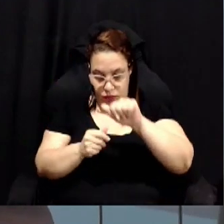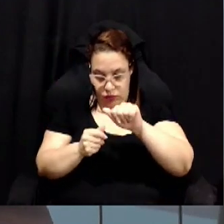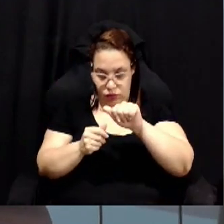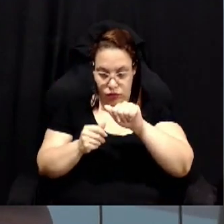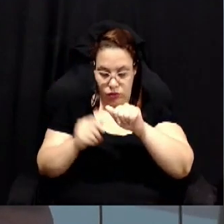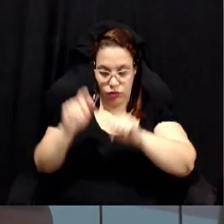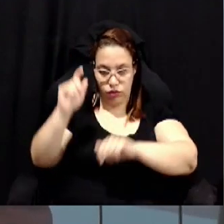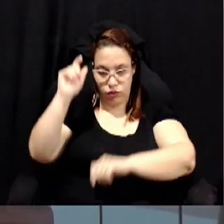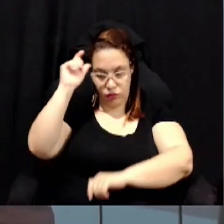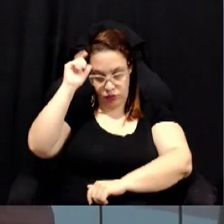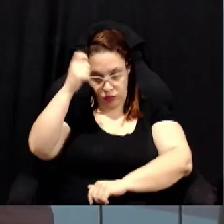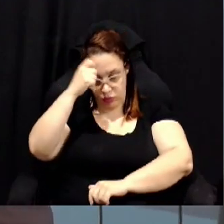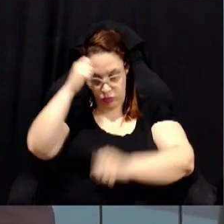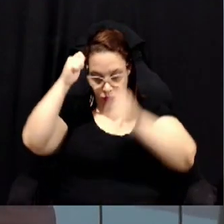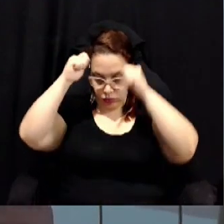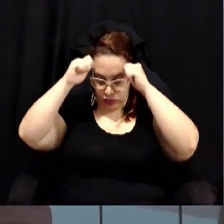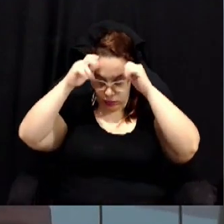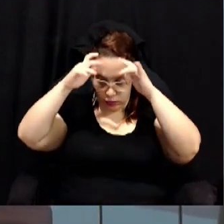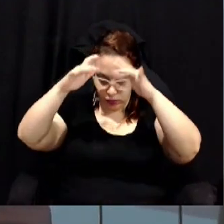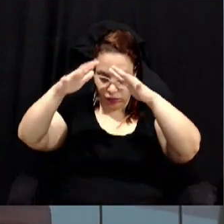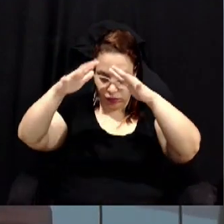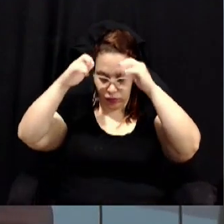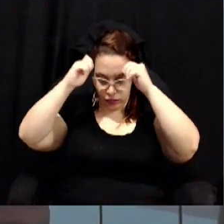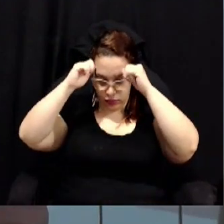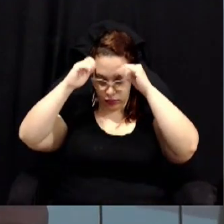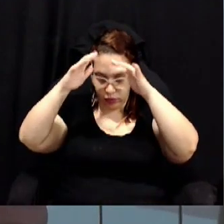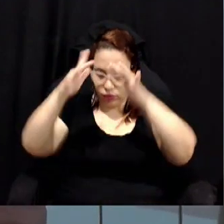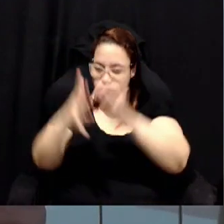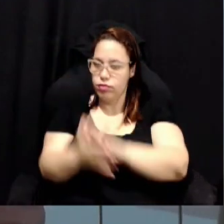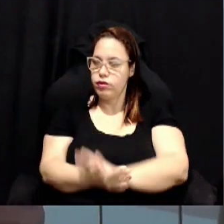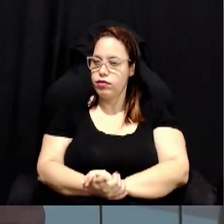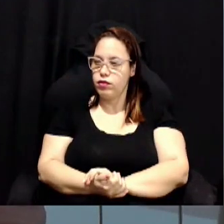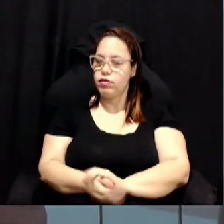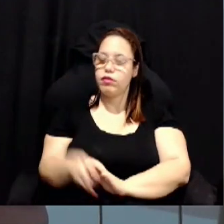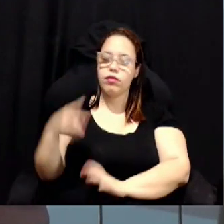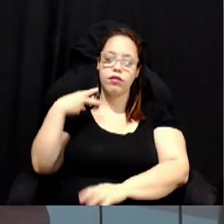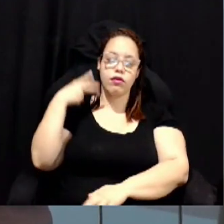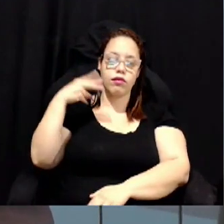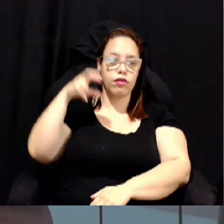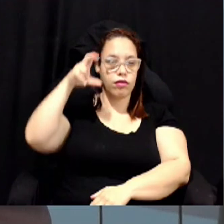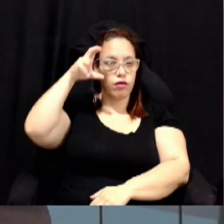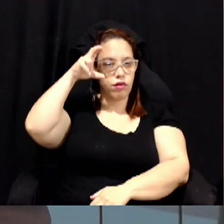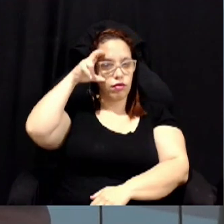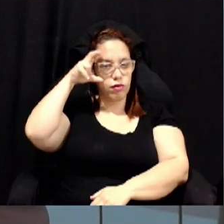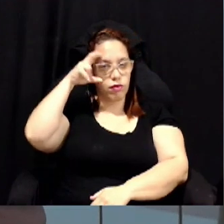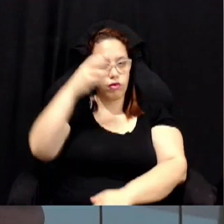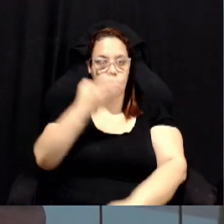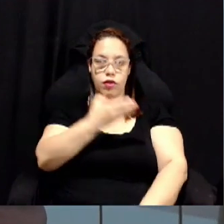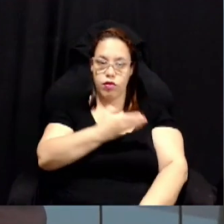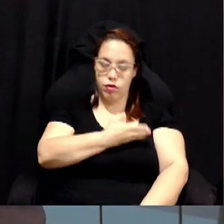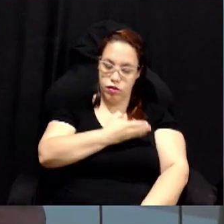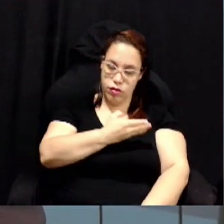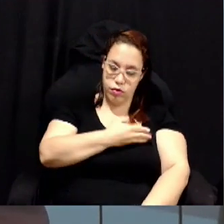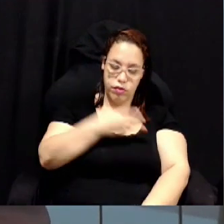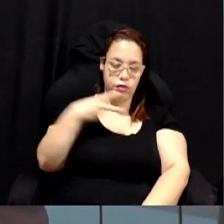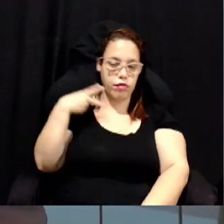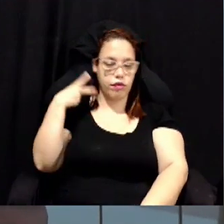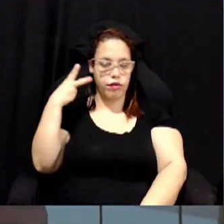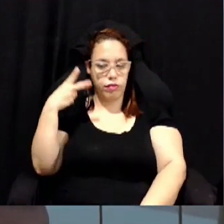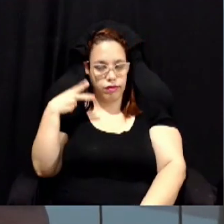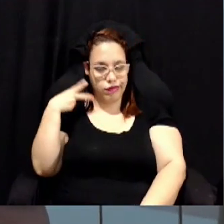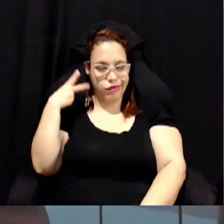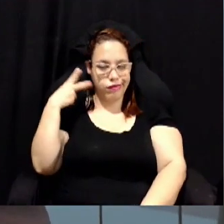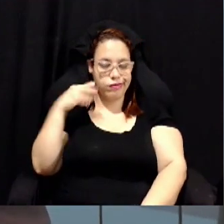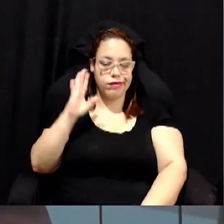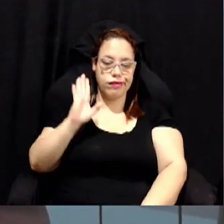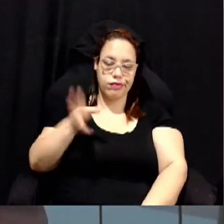o Autismo. Aqui com o vereador Carlinhos, um grande amigo meu também, um parlamentar que já é experiente nessa área. A Dani